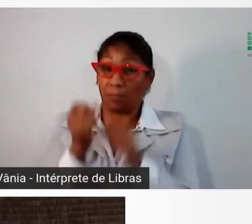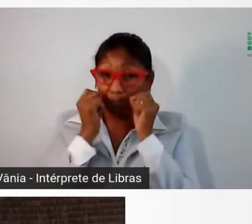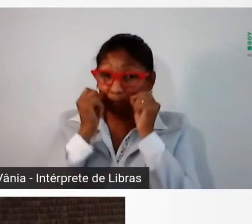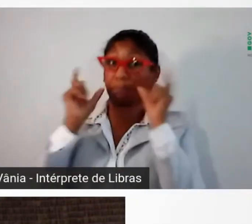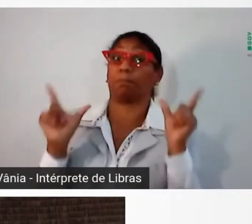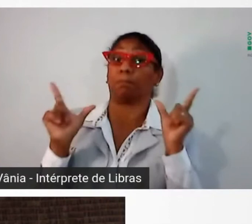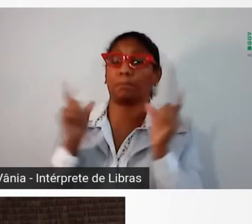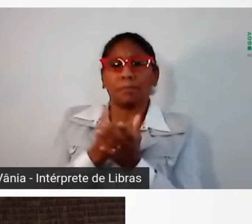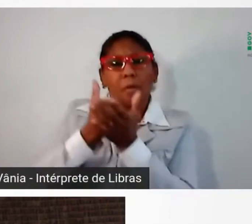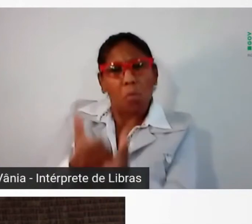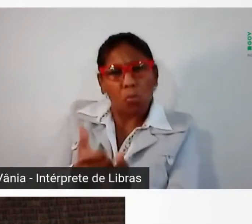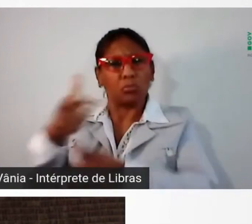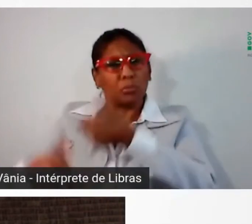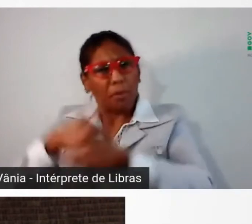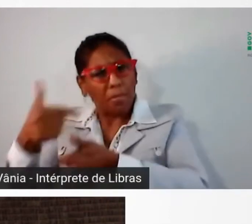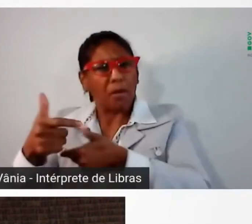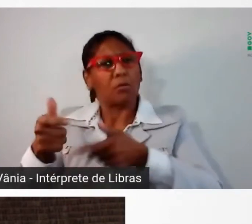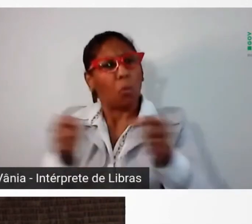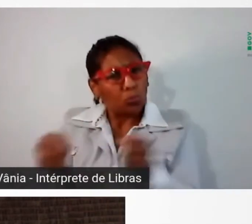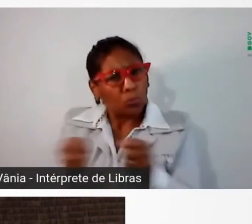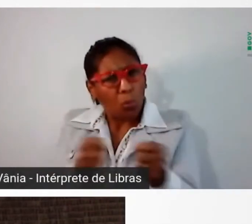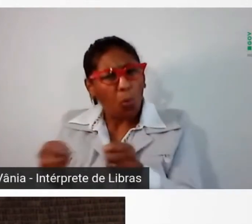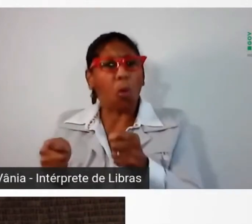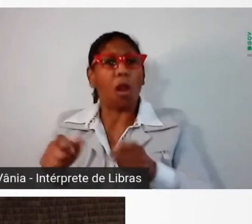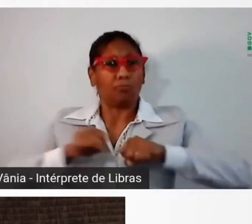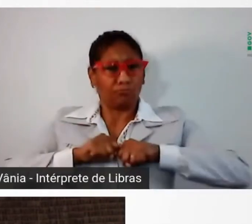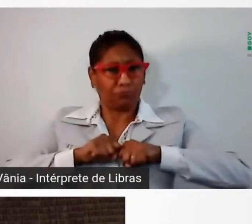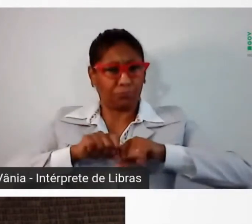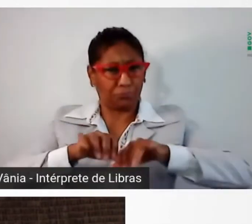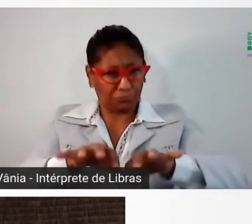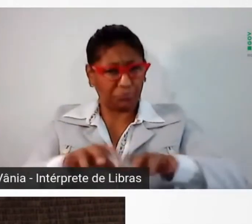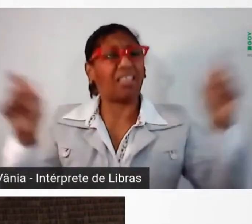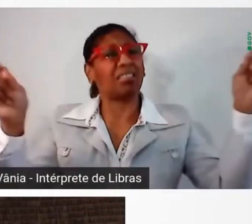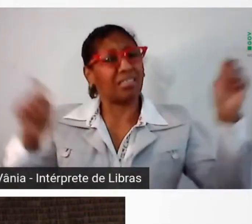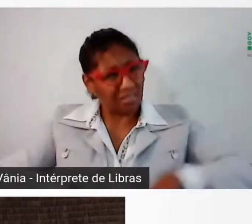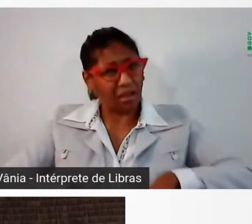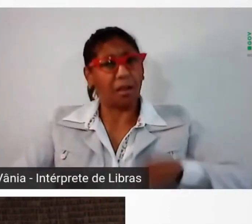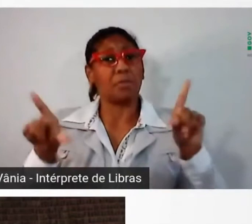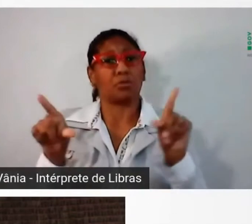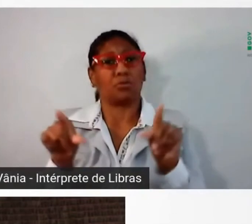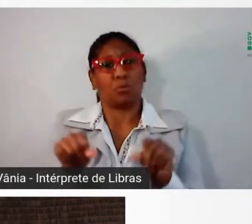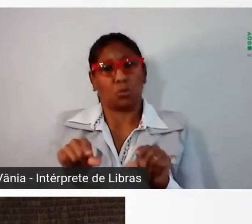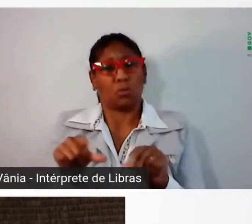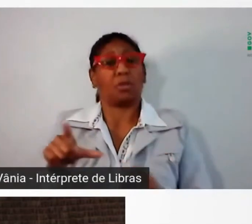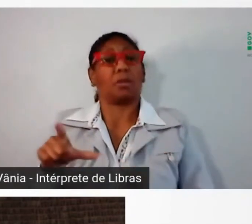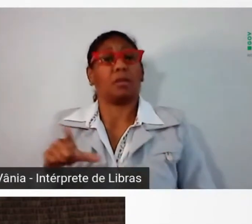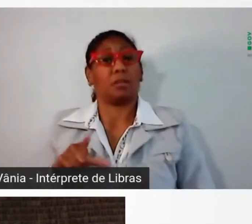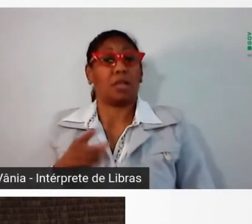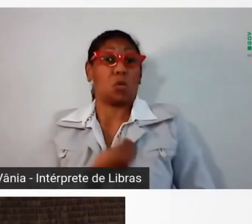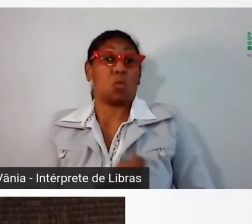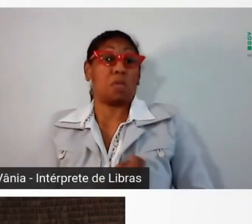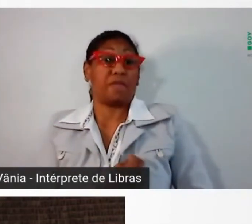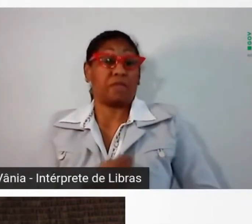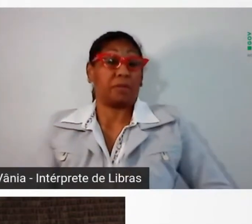de assistência e sob controle o contágio, a gente tem condições de ter uma vida mais próxima da mortalidade e